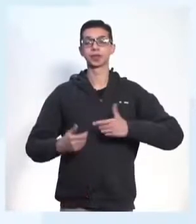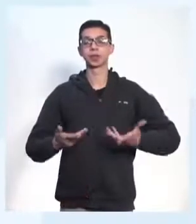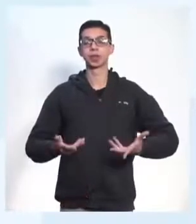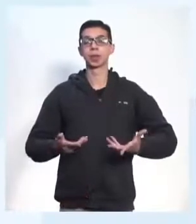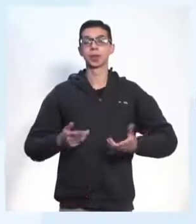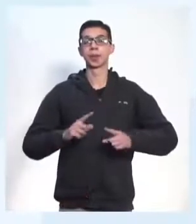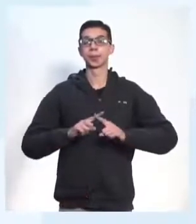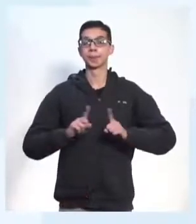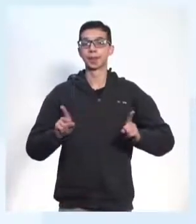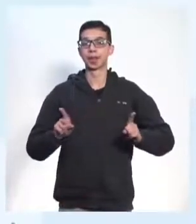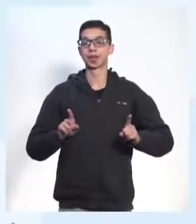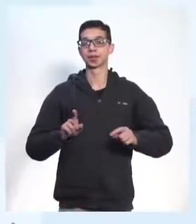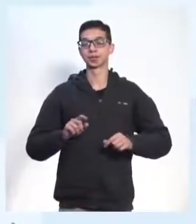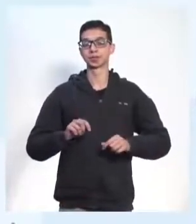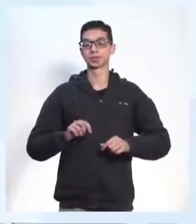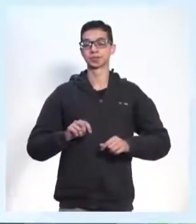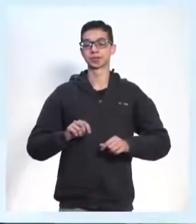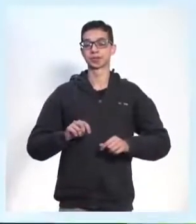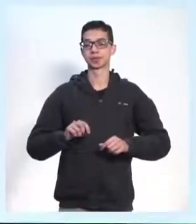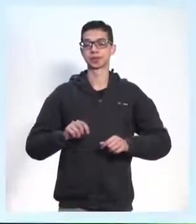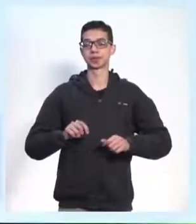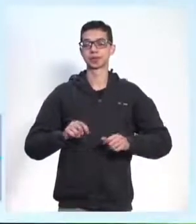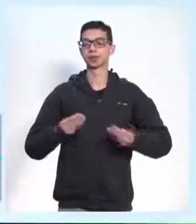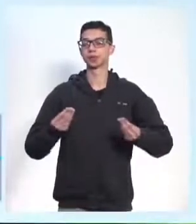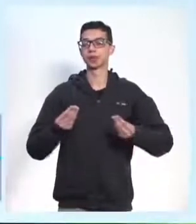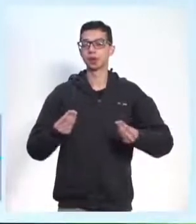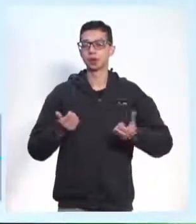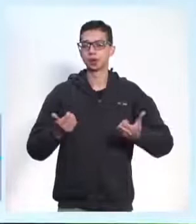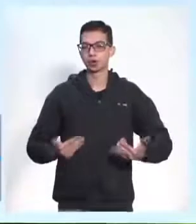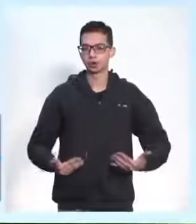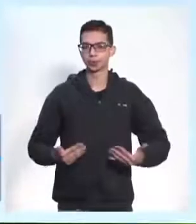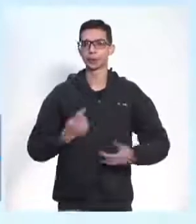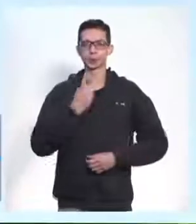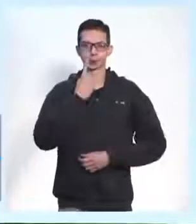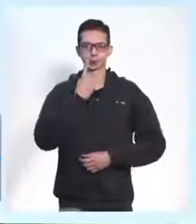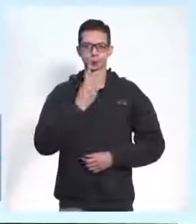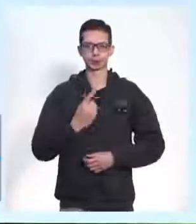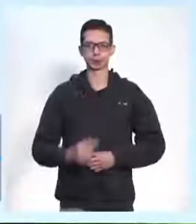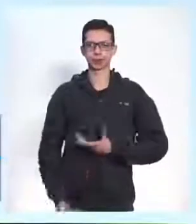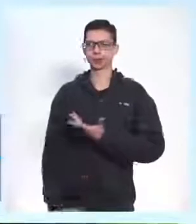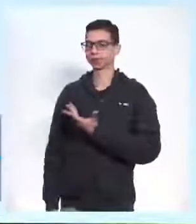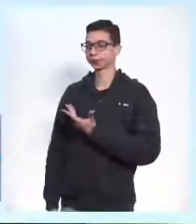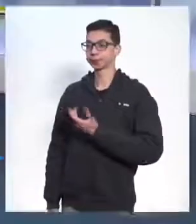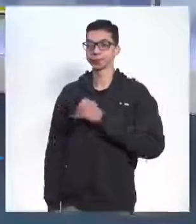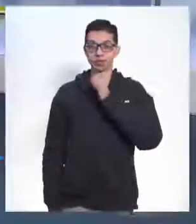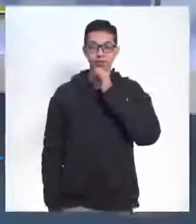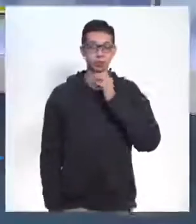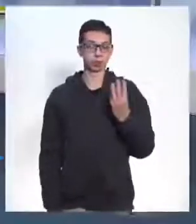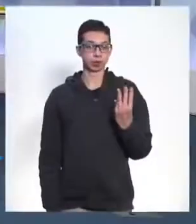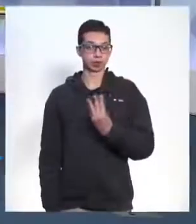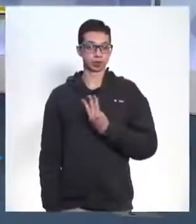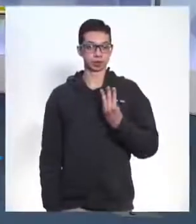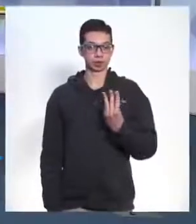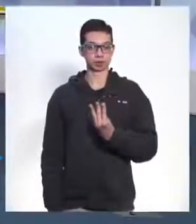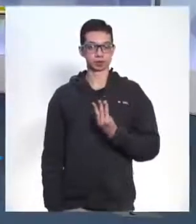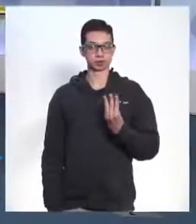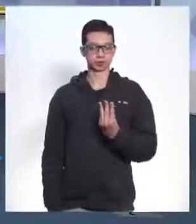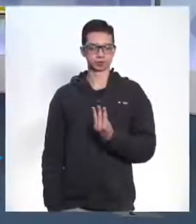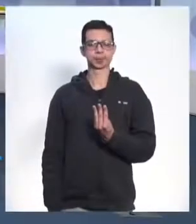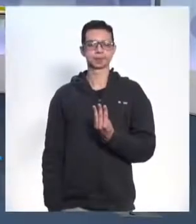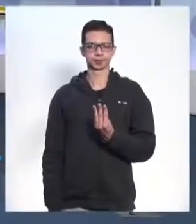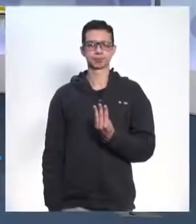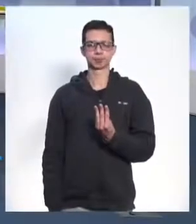diferente dos dados. Então, como que vai funcionar? Ó? Vai funcionar assim. Então, nós somos 3 jogadores. Os alunos de casa, né,